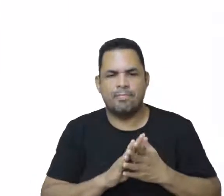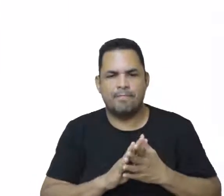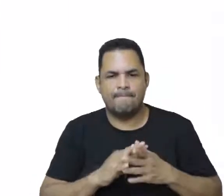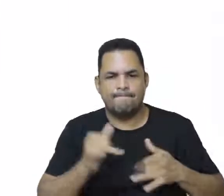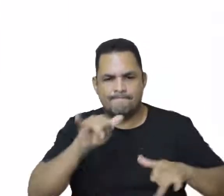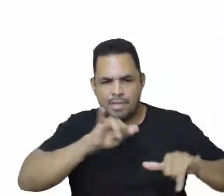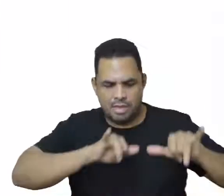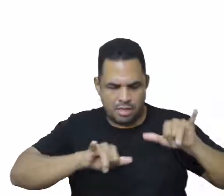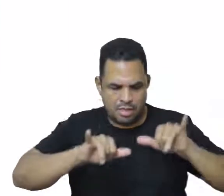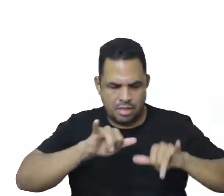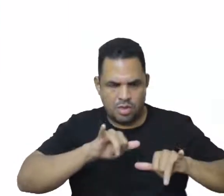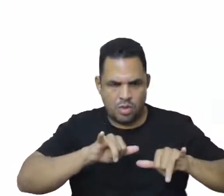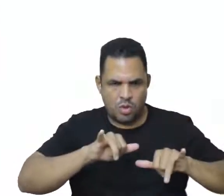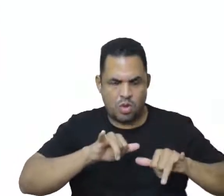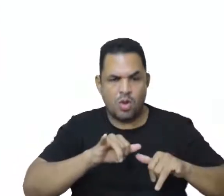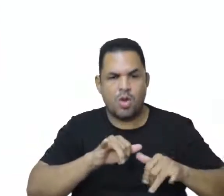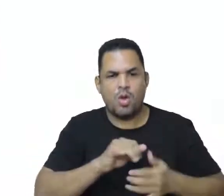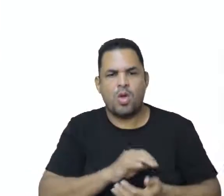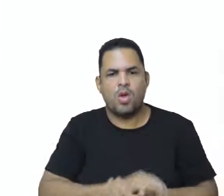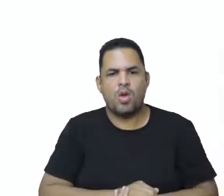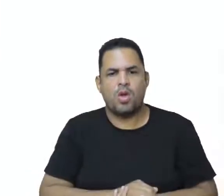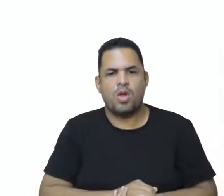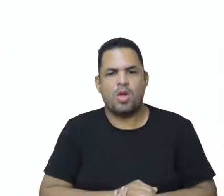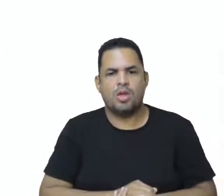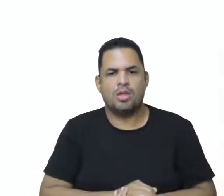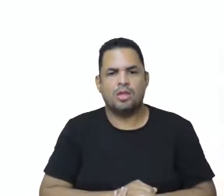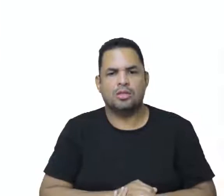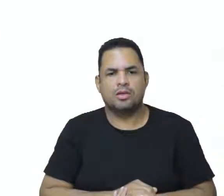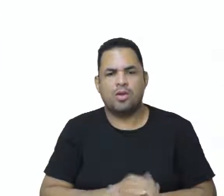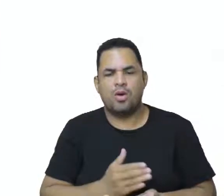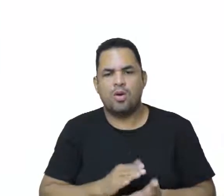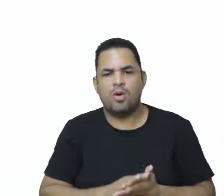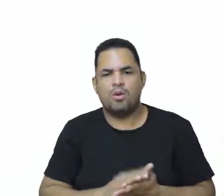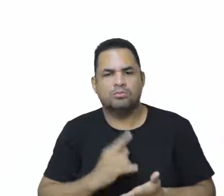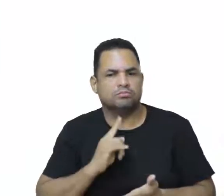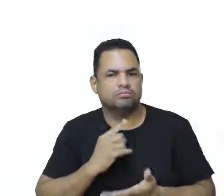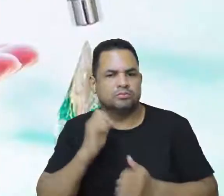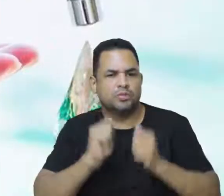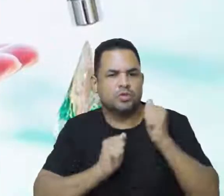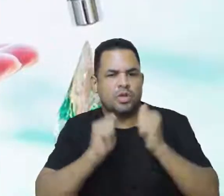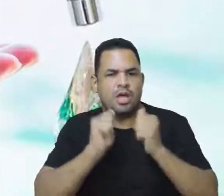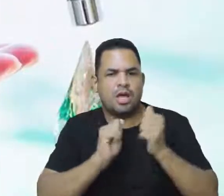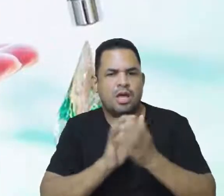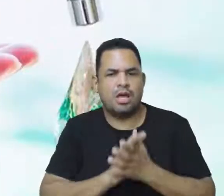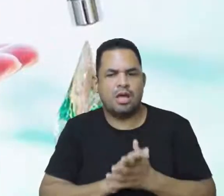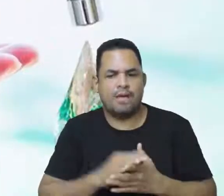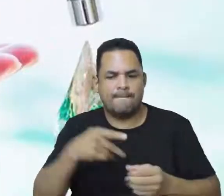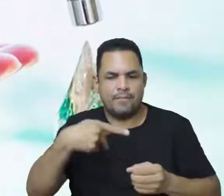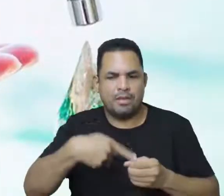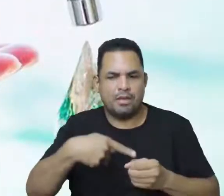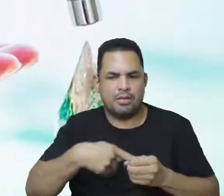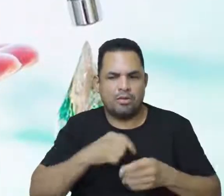petróleo. Será que você não viu aquela imagem dos pinguinzinhos todos cheios de petróleo?